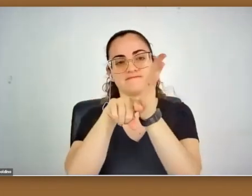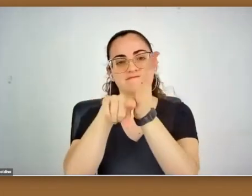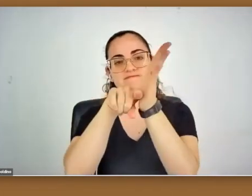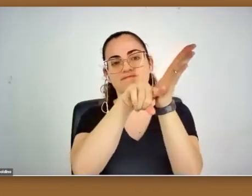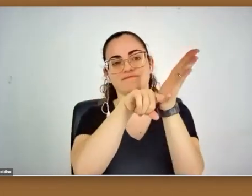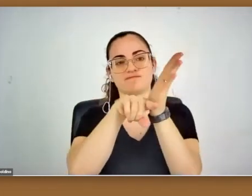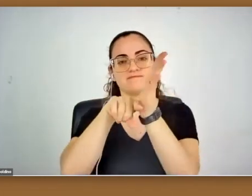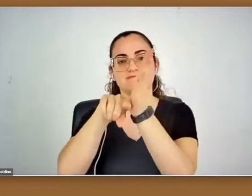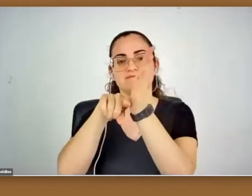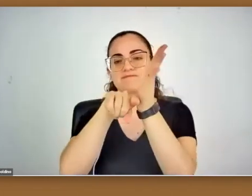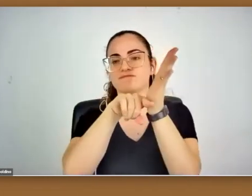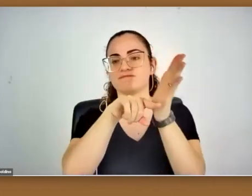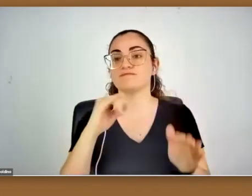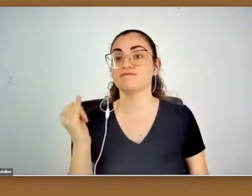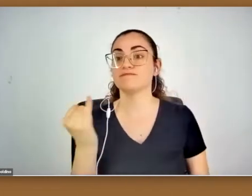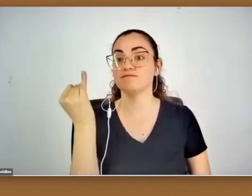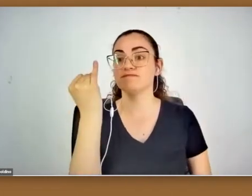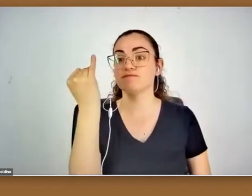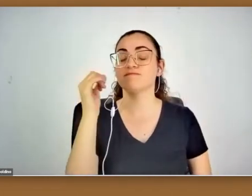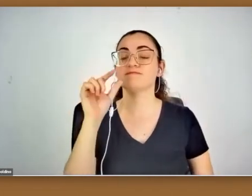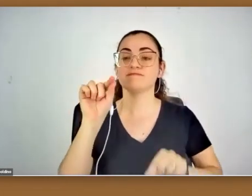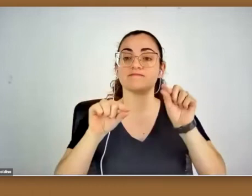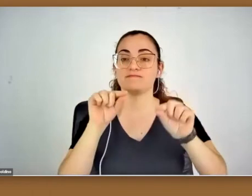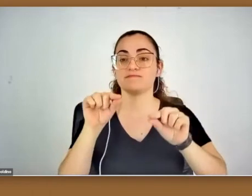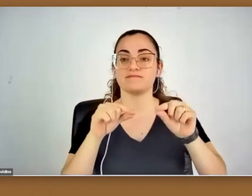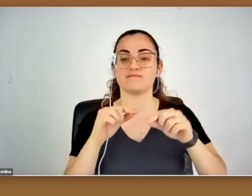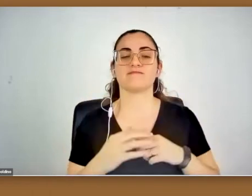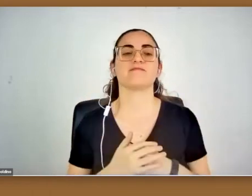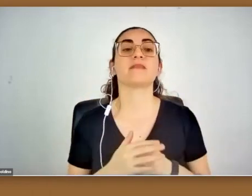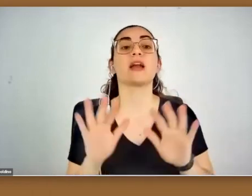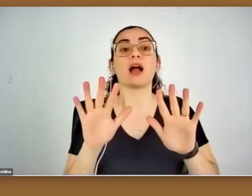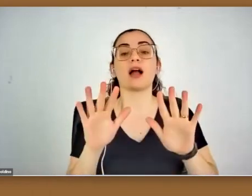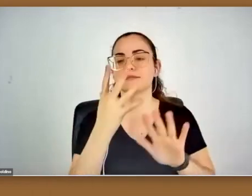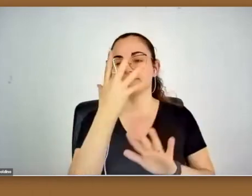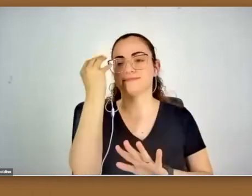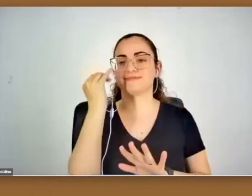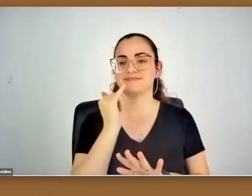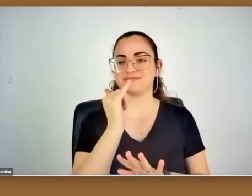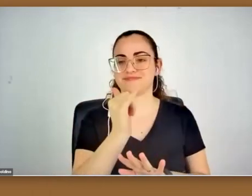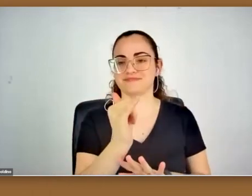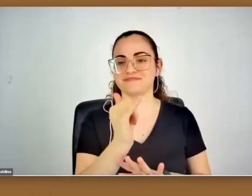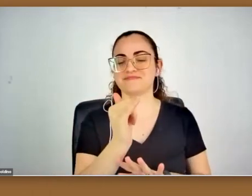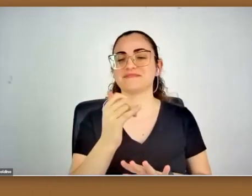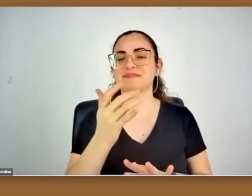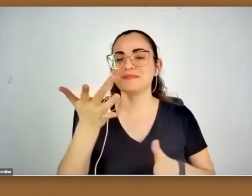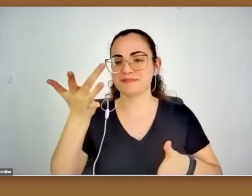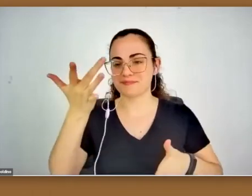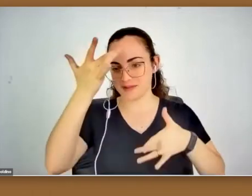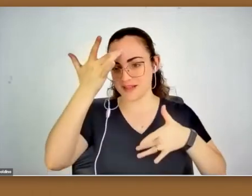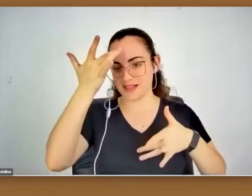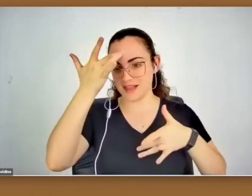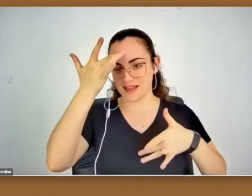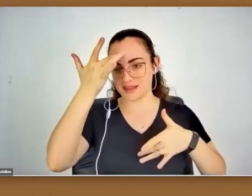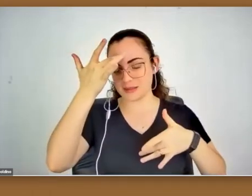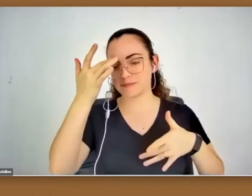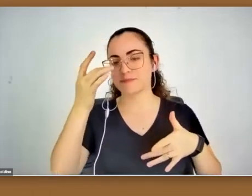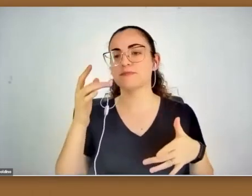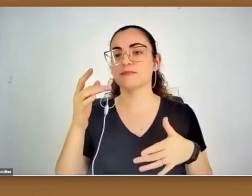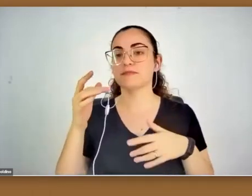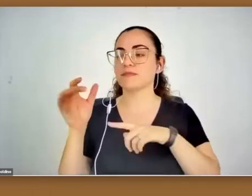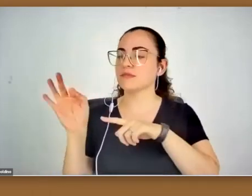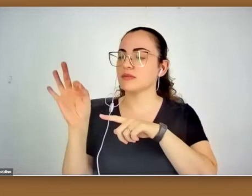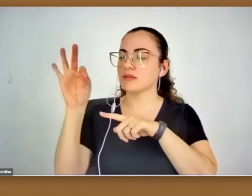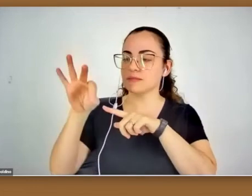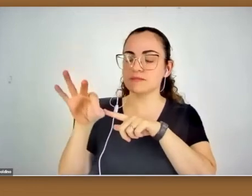Controle do vetor. Malária, né, eu esqueci até de falar, ele é um mosquito, né, que tem hábitos